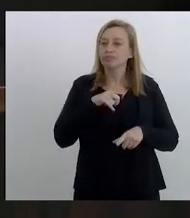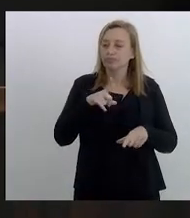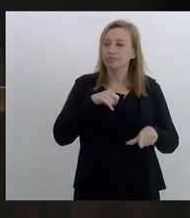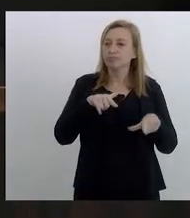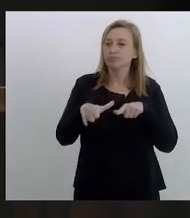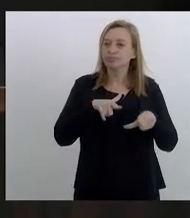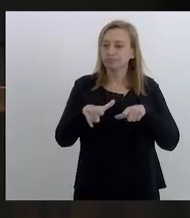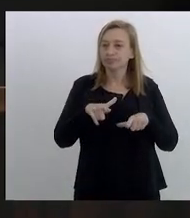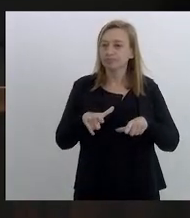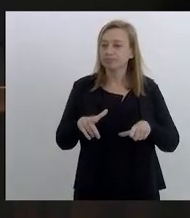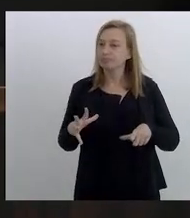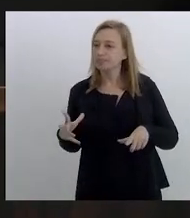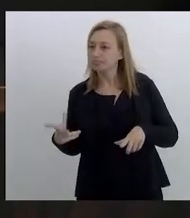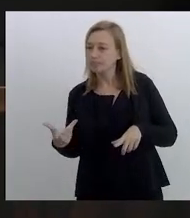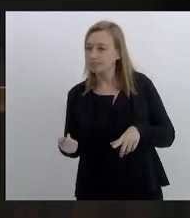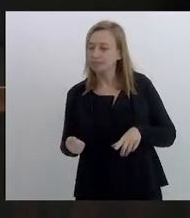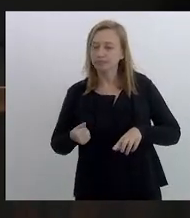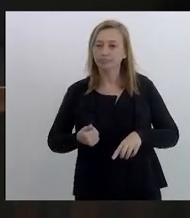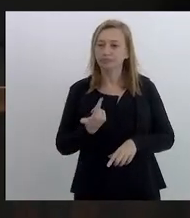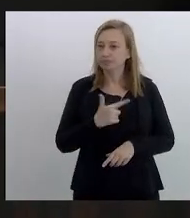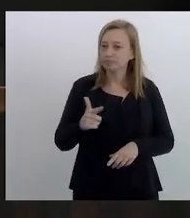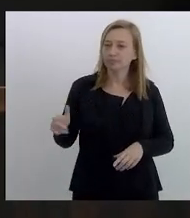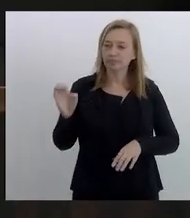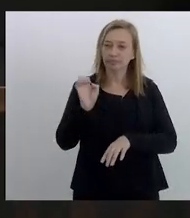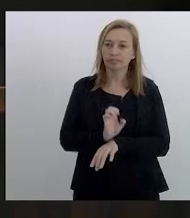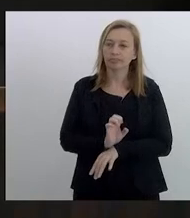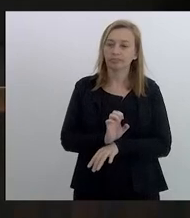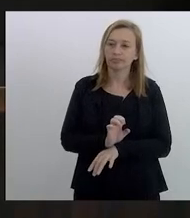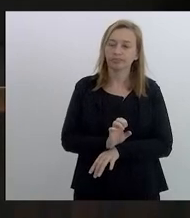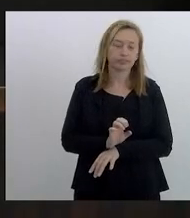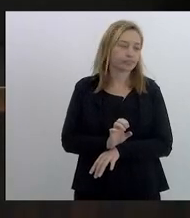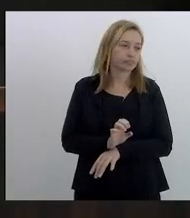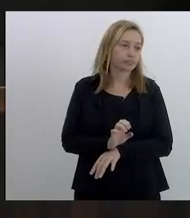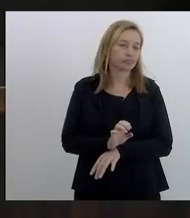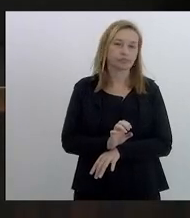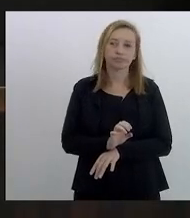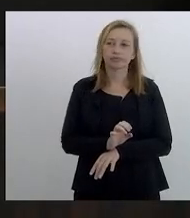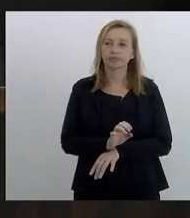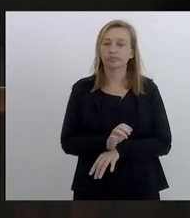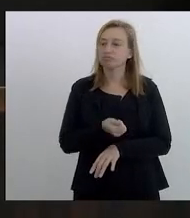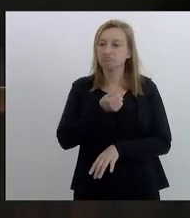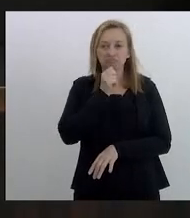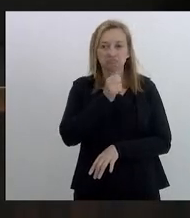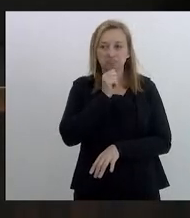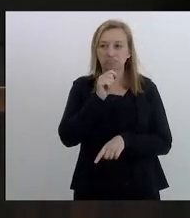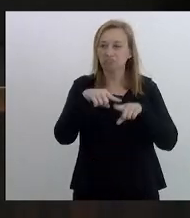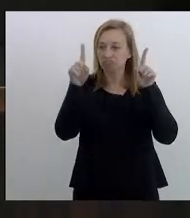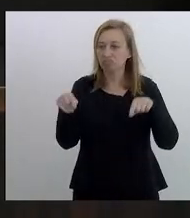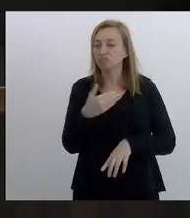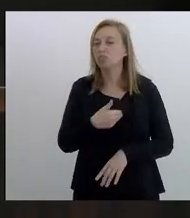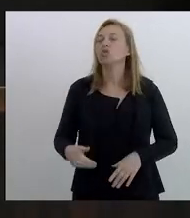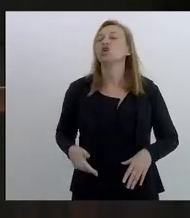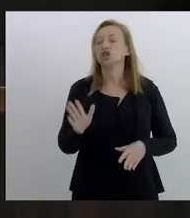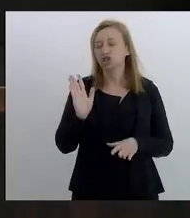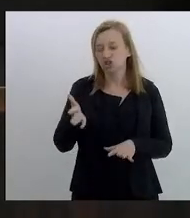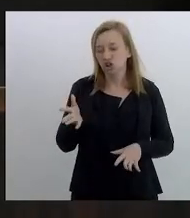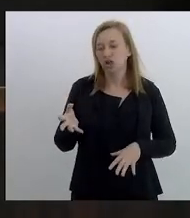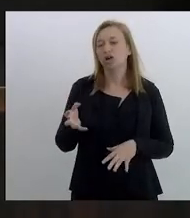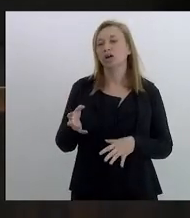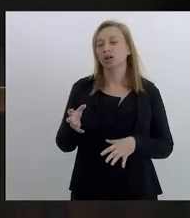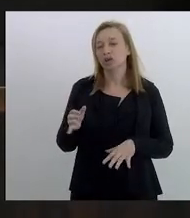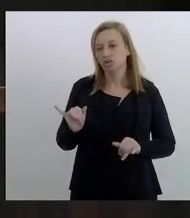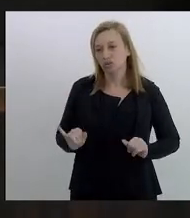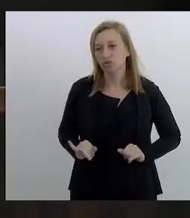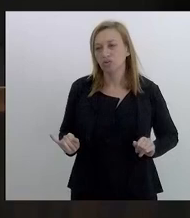ponta. Mas não há Estado sem servidores públicos. E eles já foram penalizados demais, quer seja